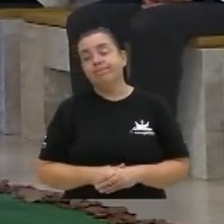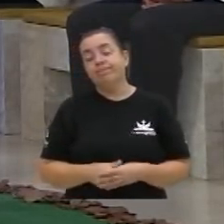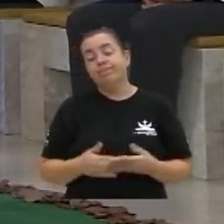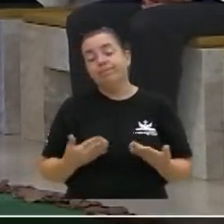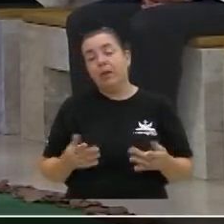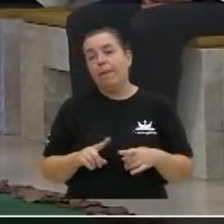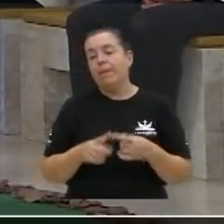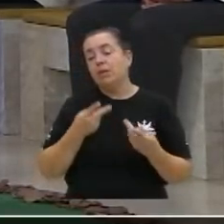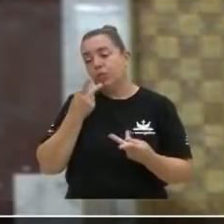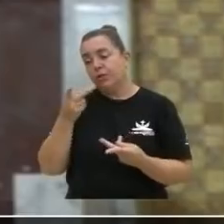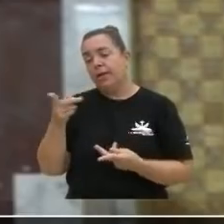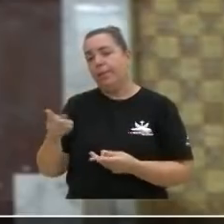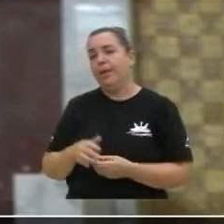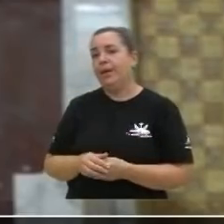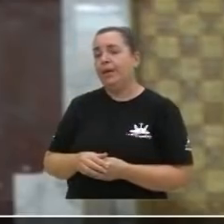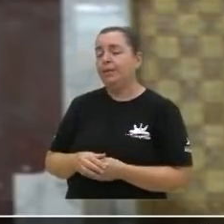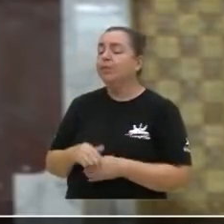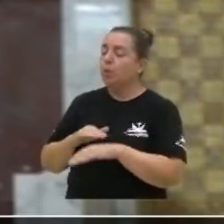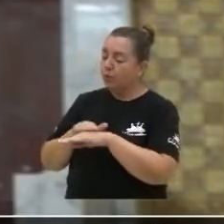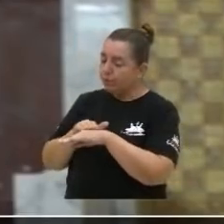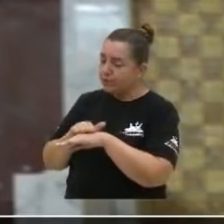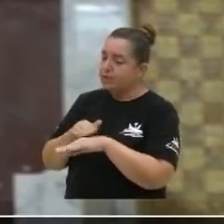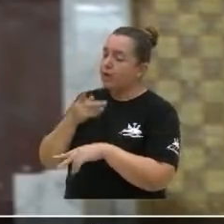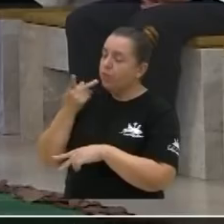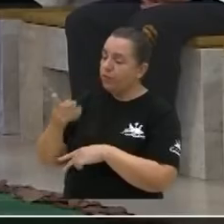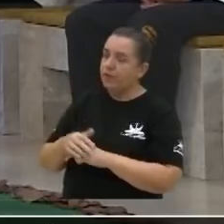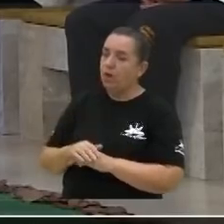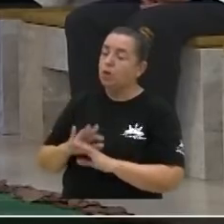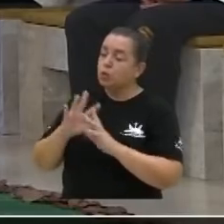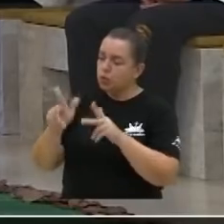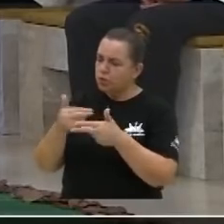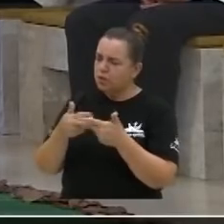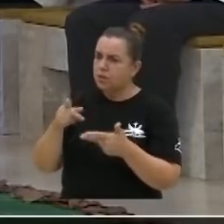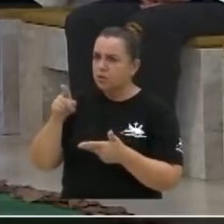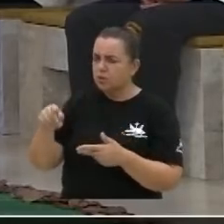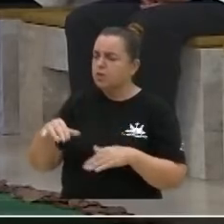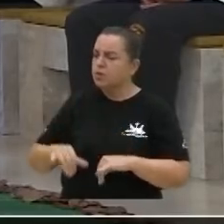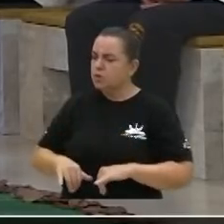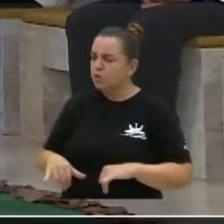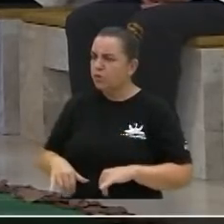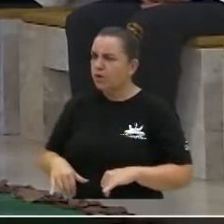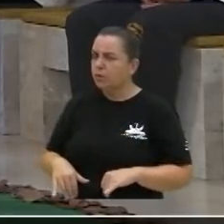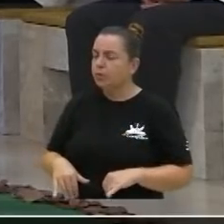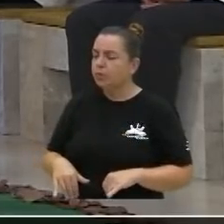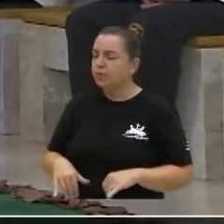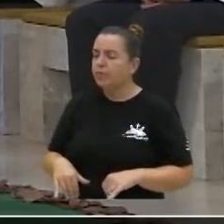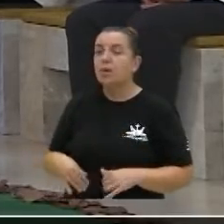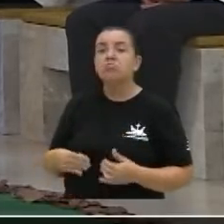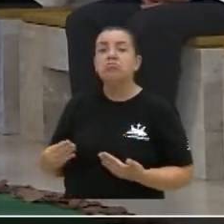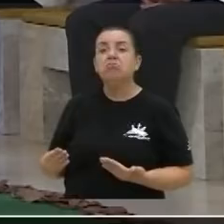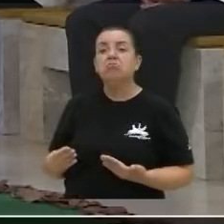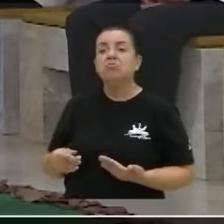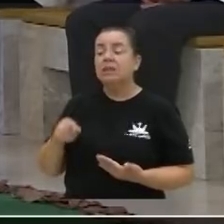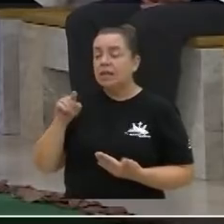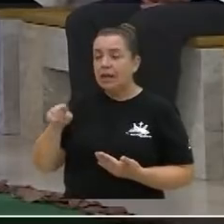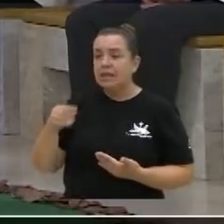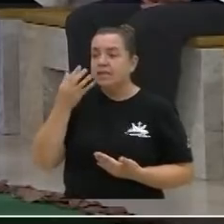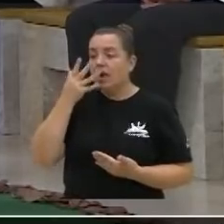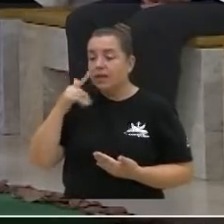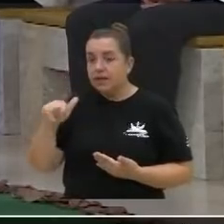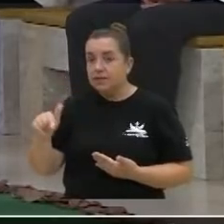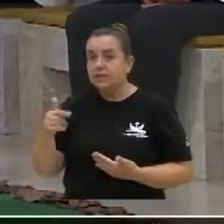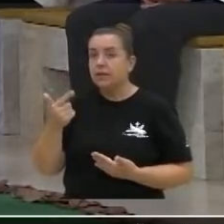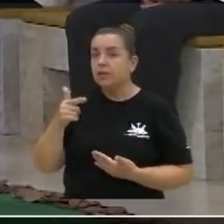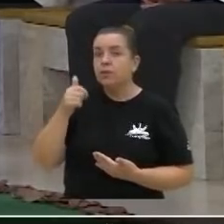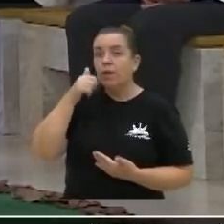Mas o que eu disse a ele? De tudo isso que você está sofrendo, essa criança que ficou sem